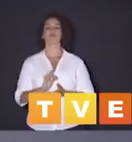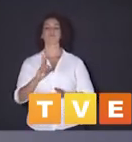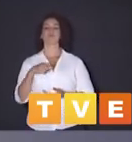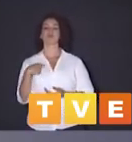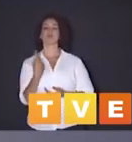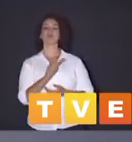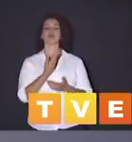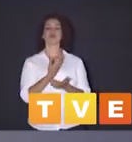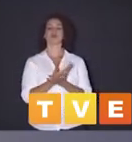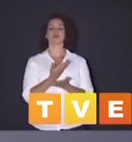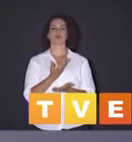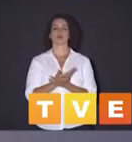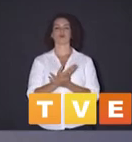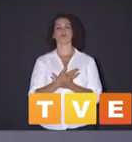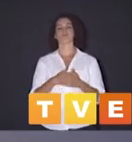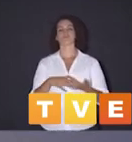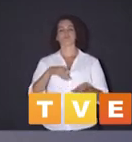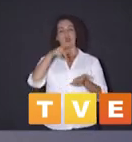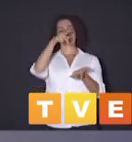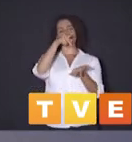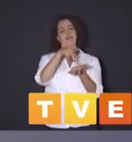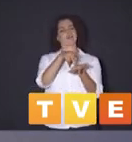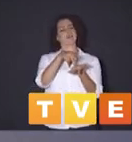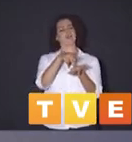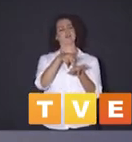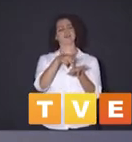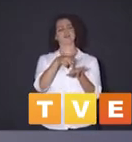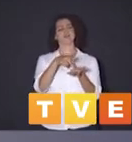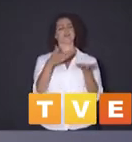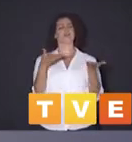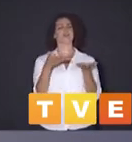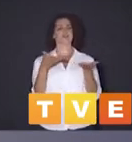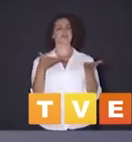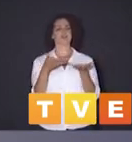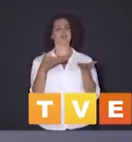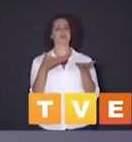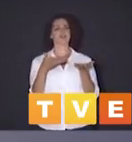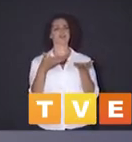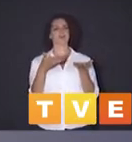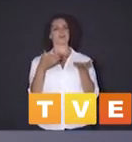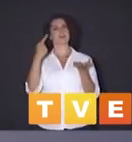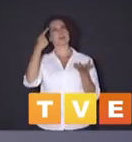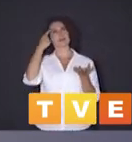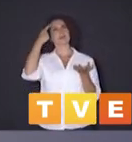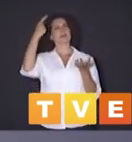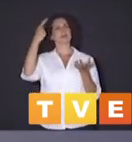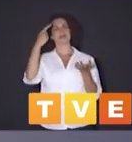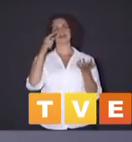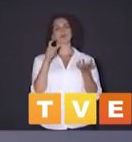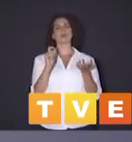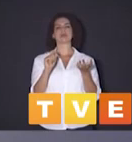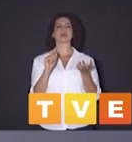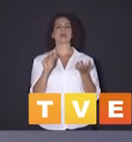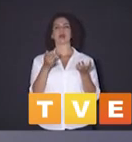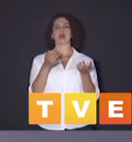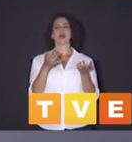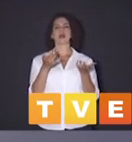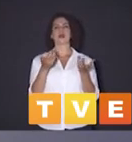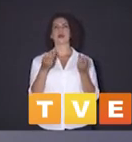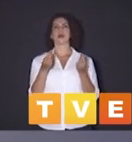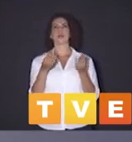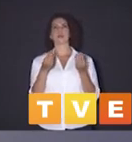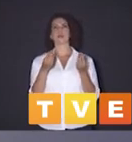estamos estudando a verdade hoje ela é criada numa camada em boa parte do e